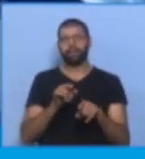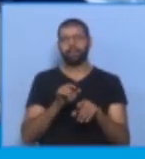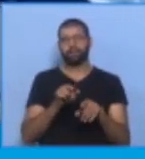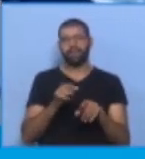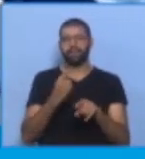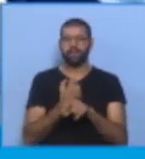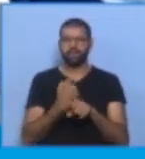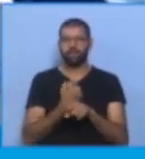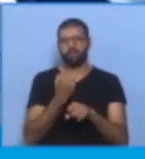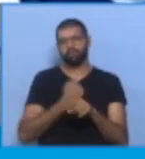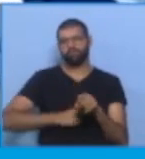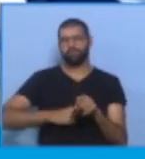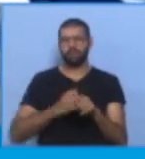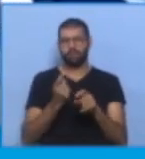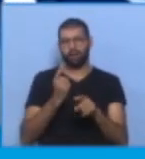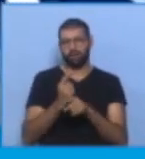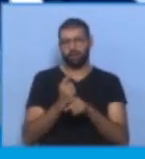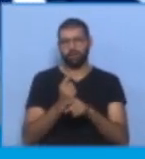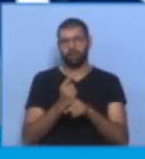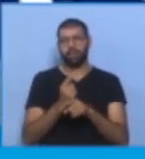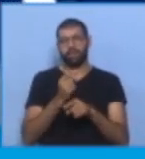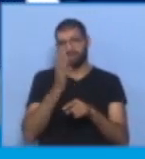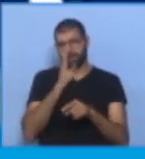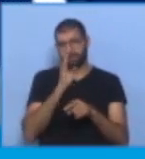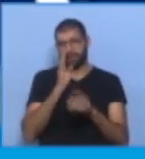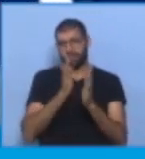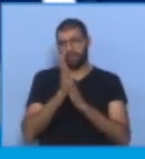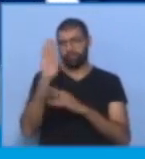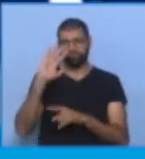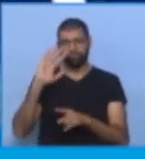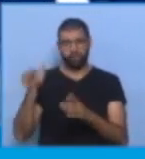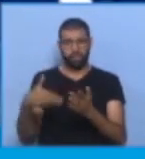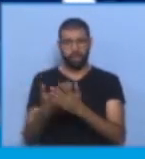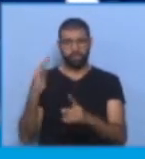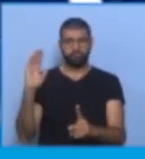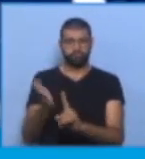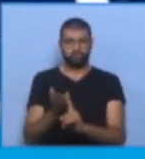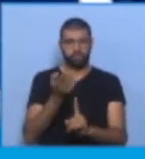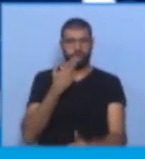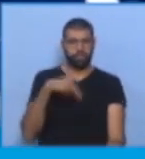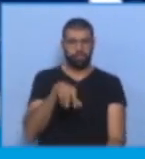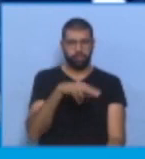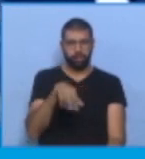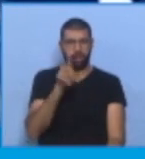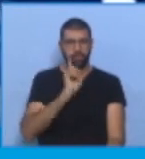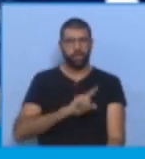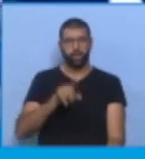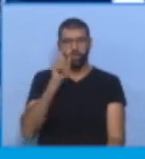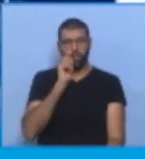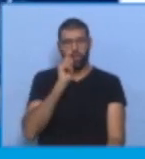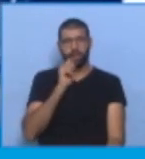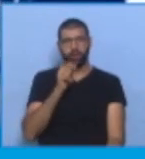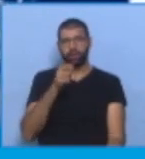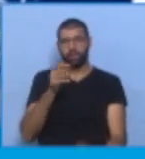este acto transgressivo, esta transgressão, quando Deus os castiga, a serpente, à mulher e ao homem,